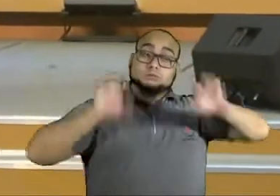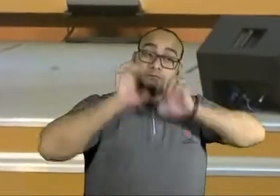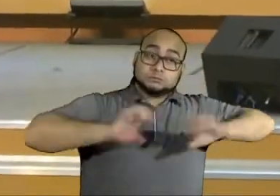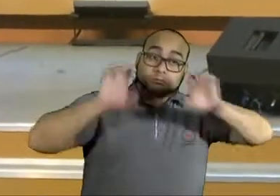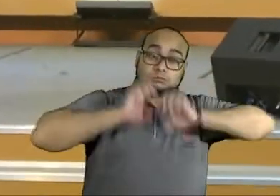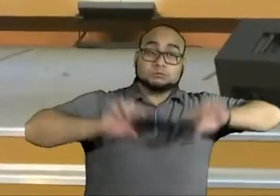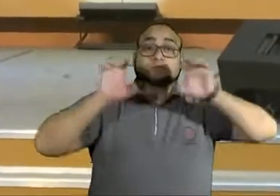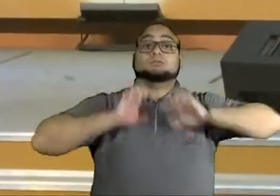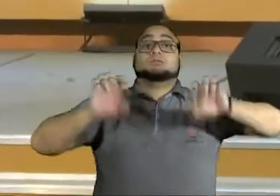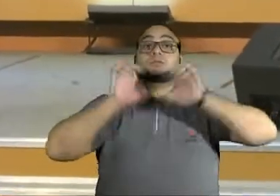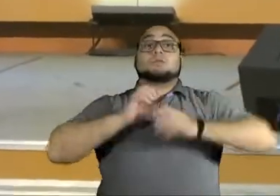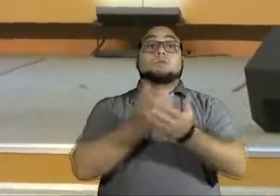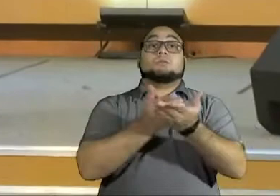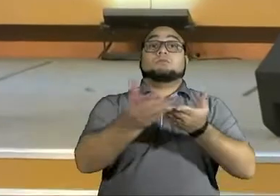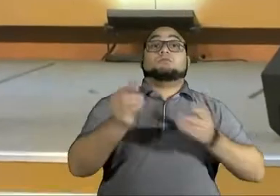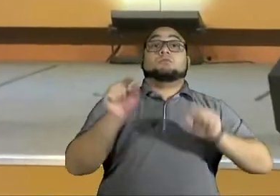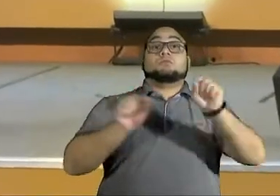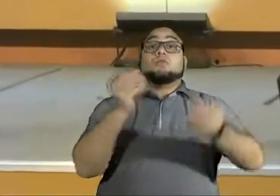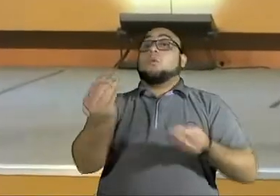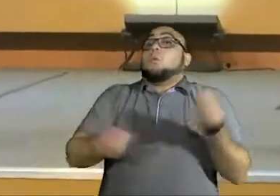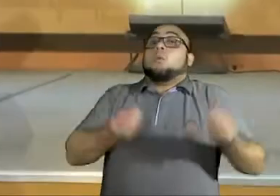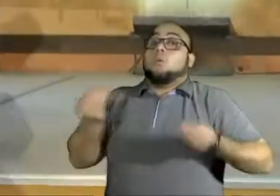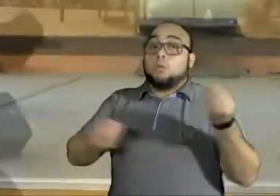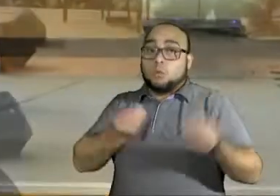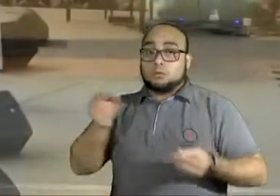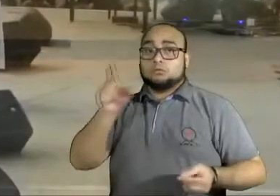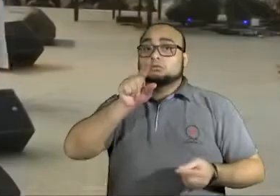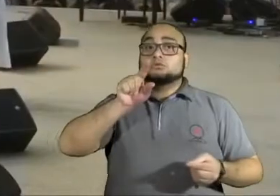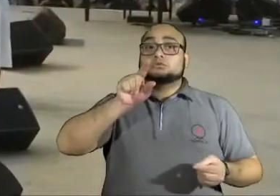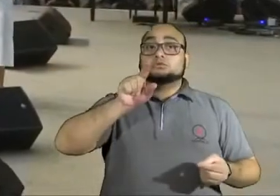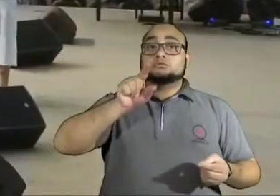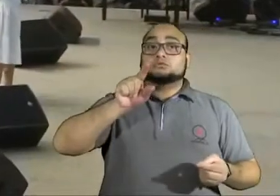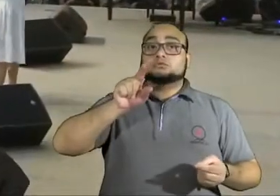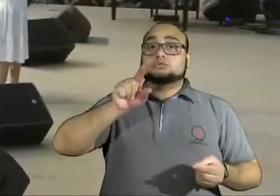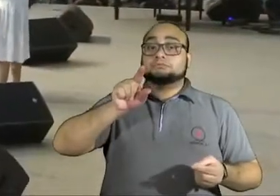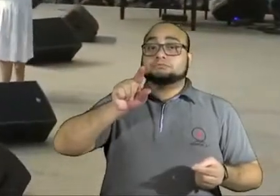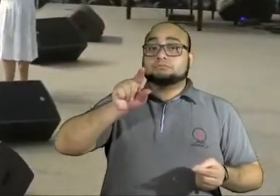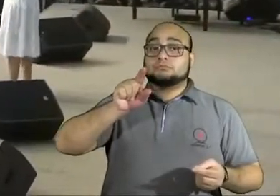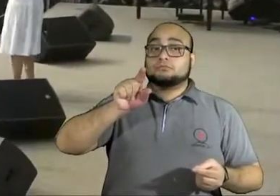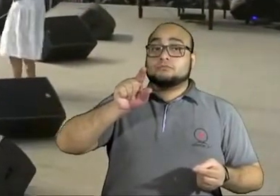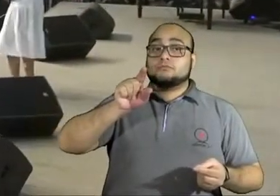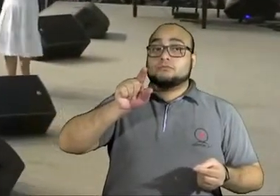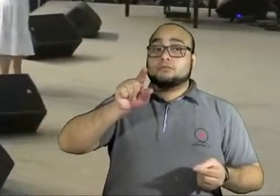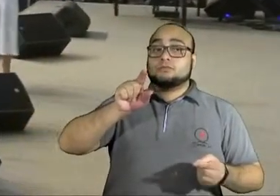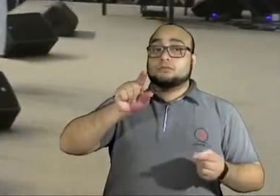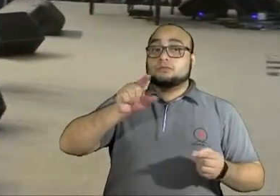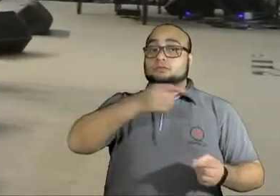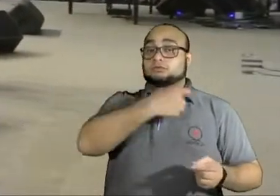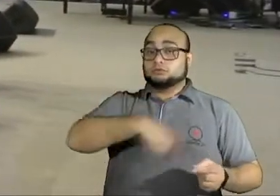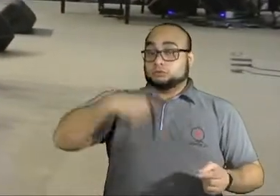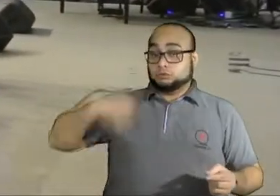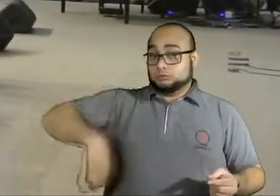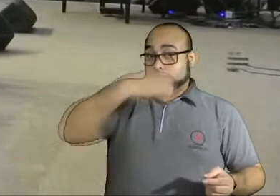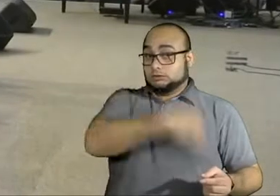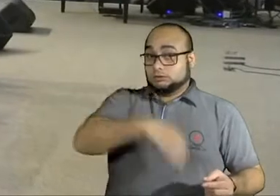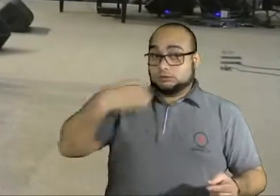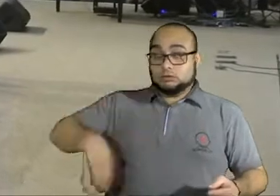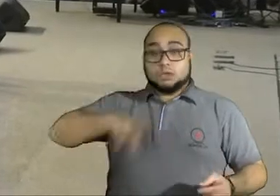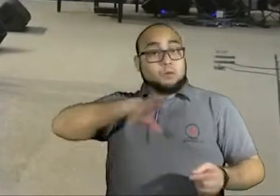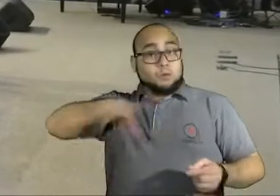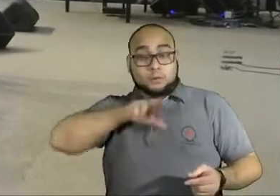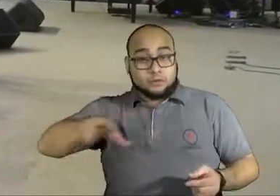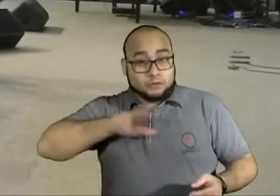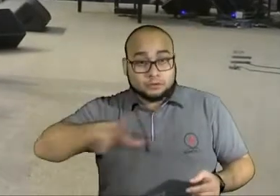da biografia. Não o nome de José, nem o nome de Maria. Porque João não predata a manifestação de Cristo na concepção